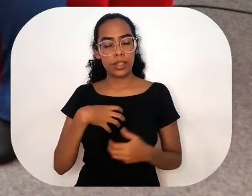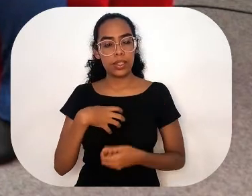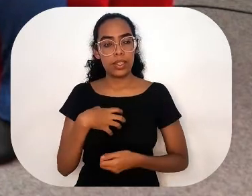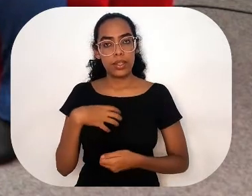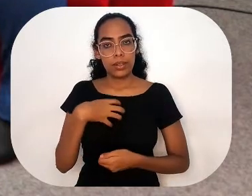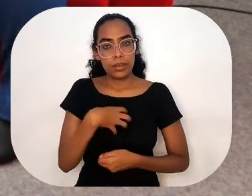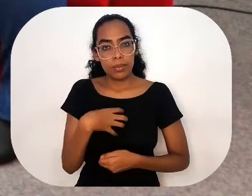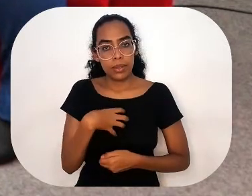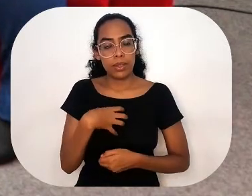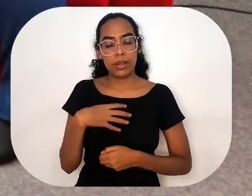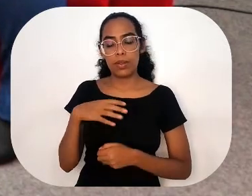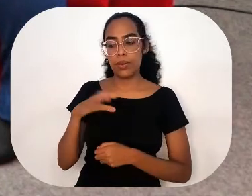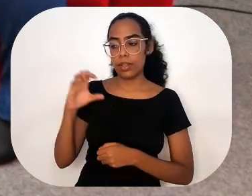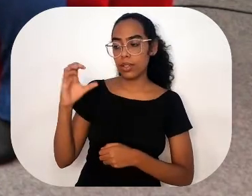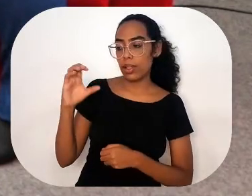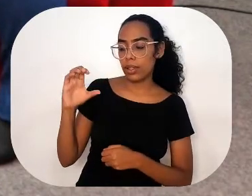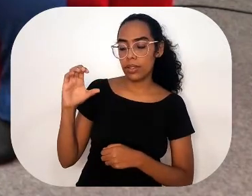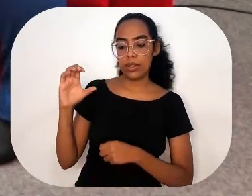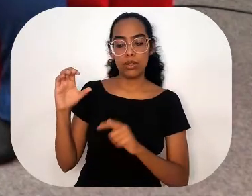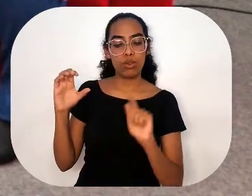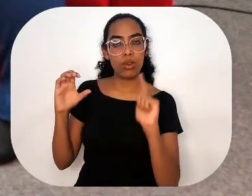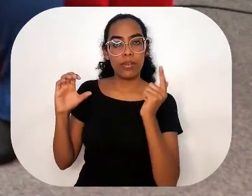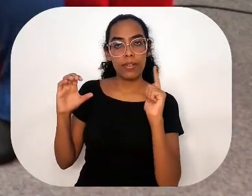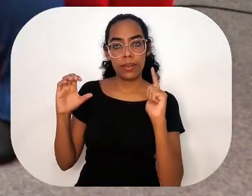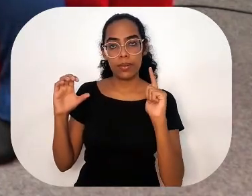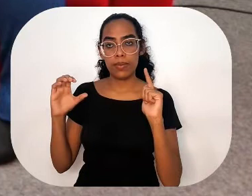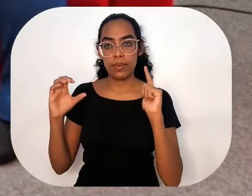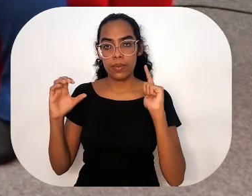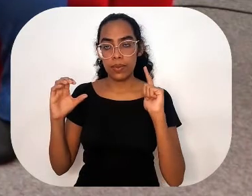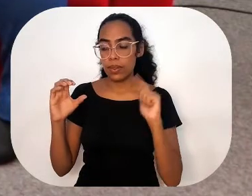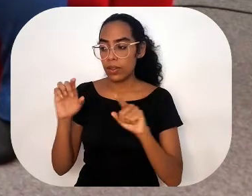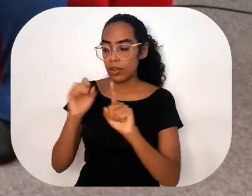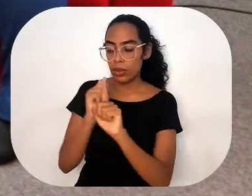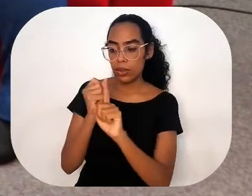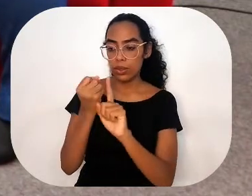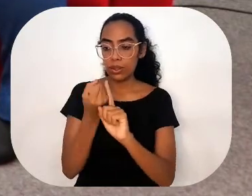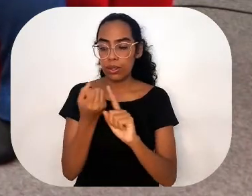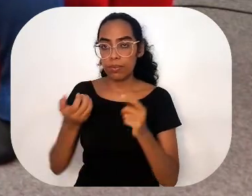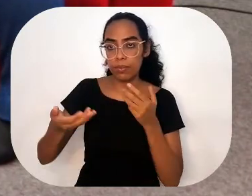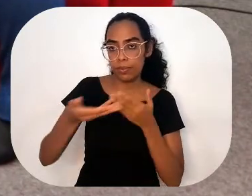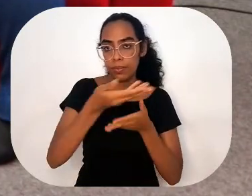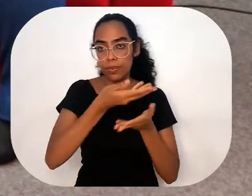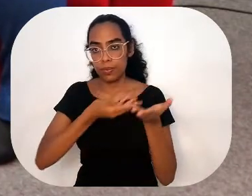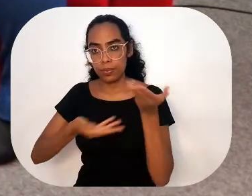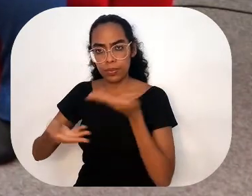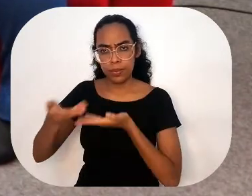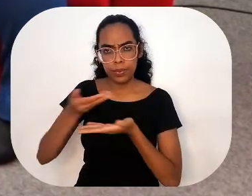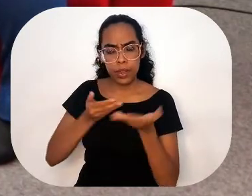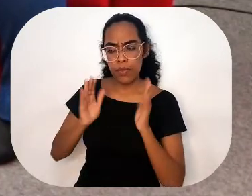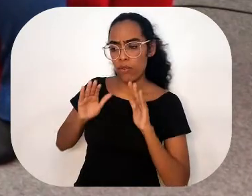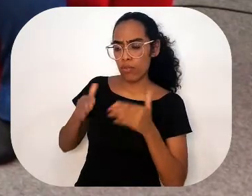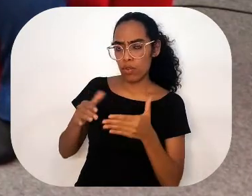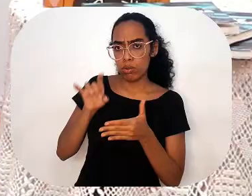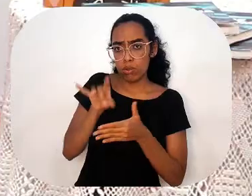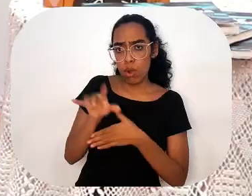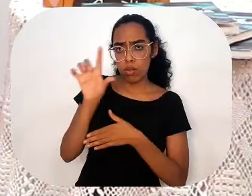sensibilização da ciência no caso da sociologia e da Geografia que faz com que a gente aborde os mais